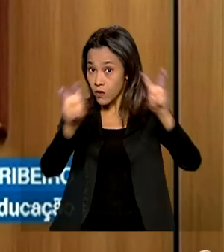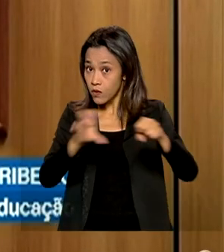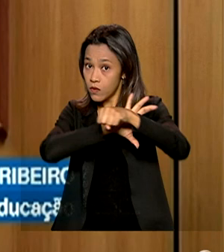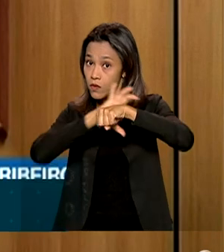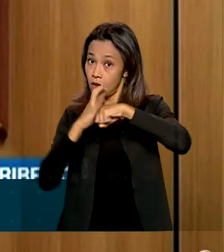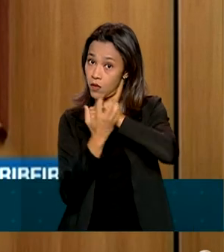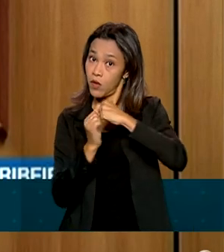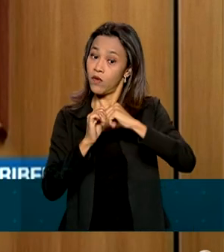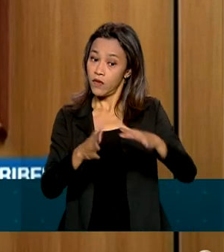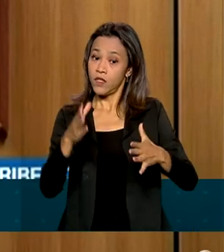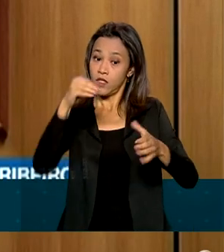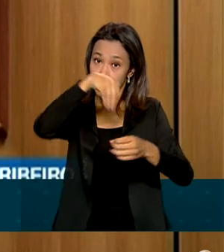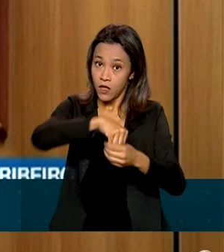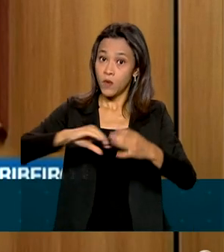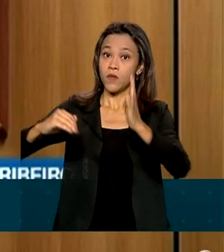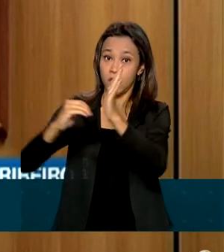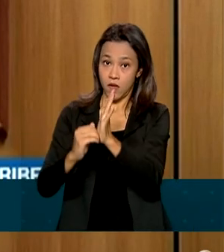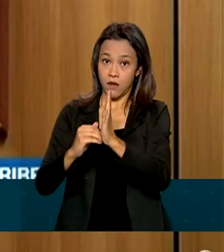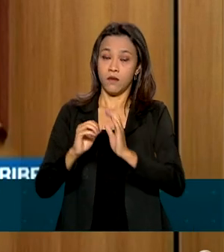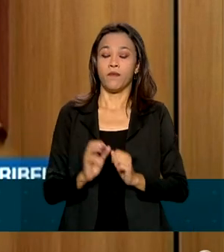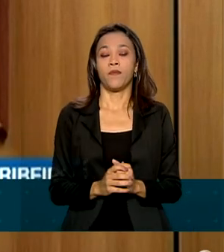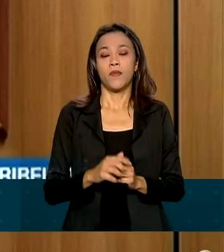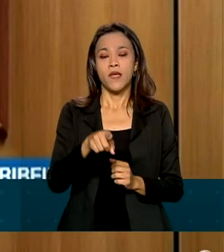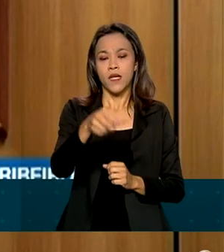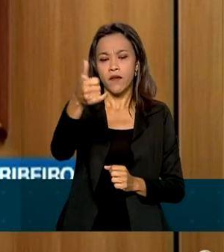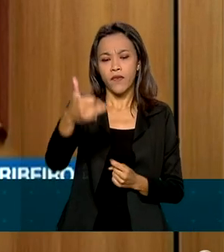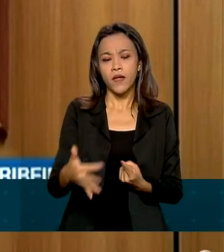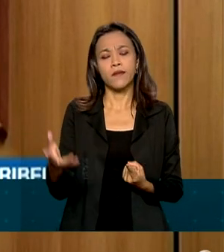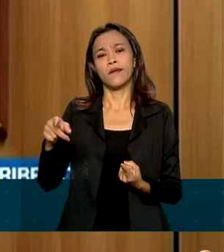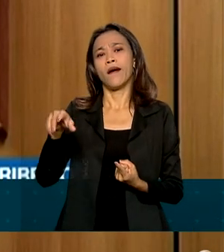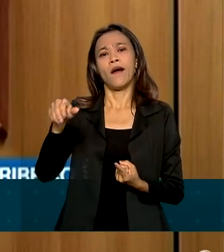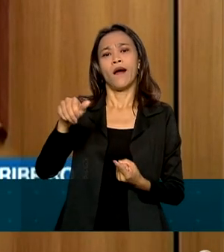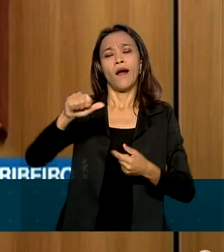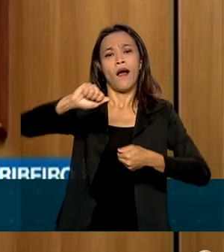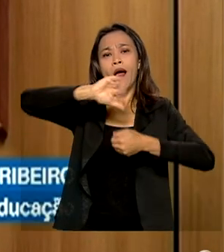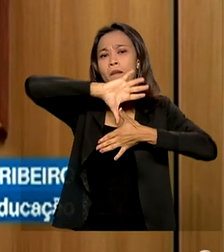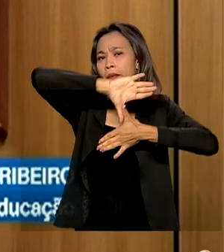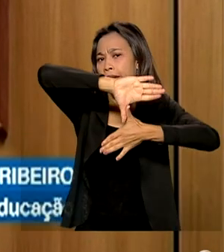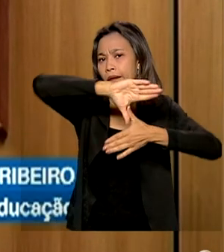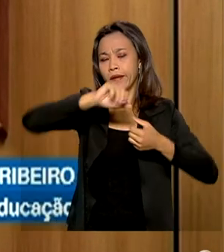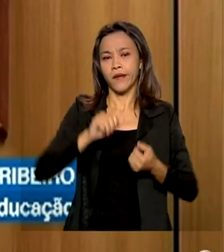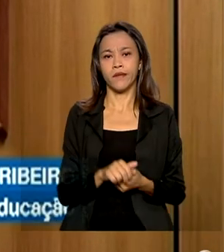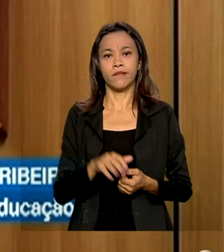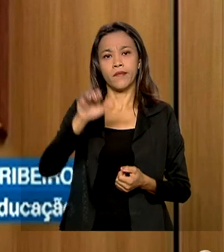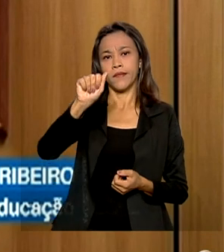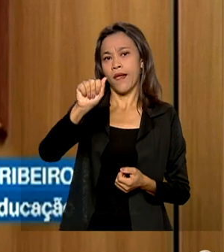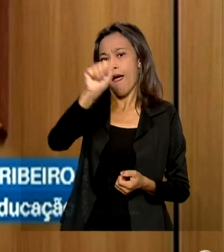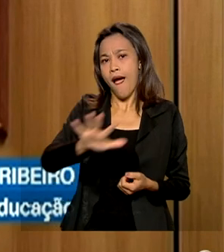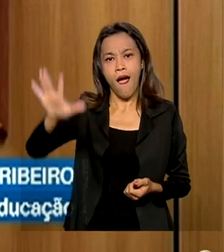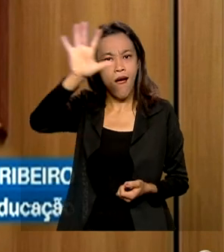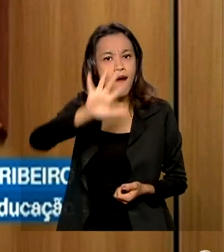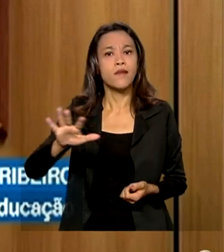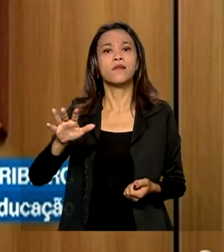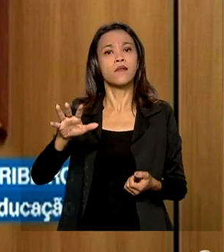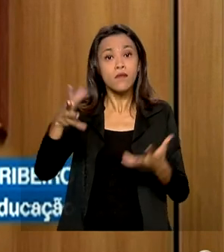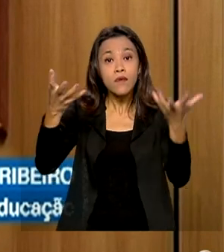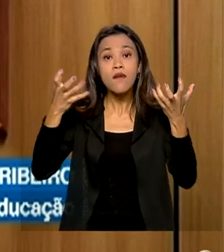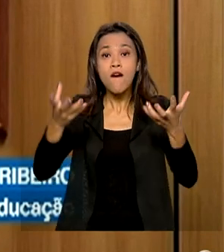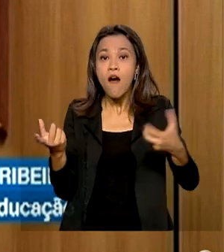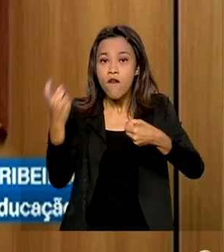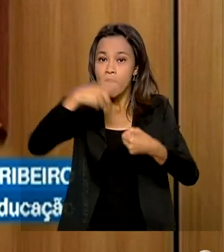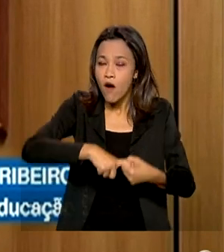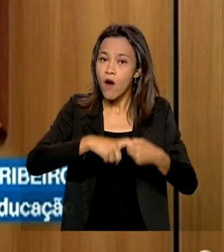Europa, mas também das Américas, também da Ásia, é que há o retorno às aulas presencial,